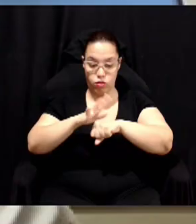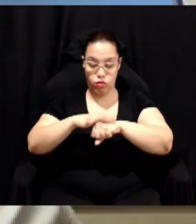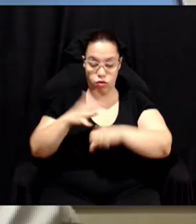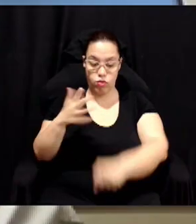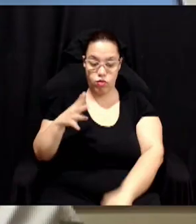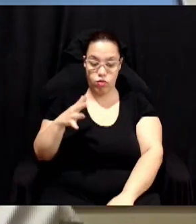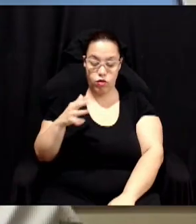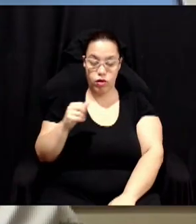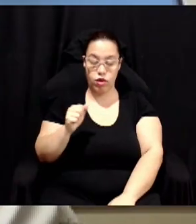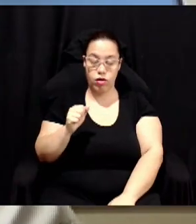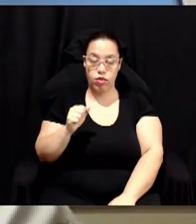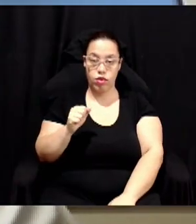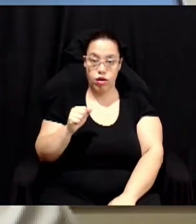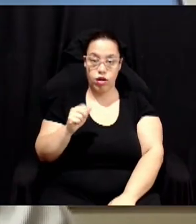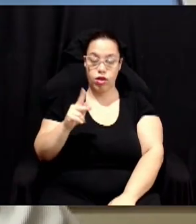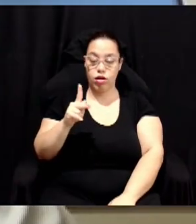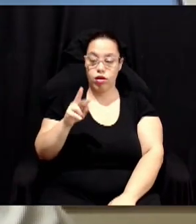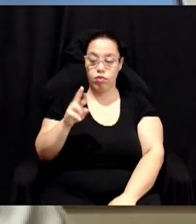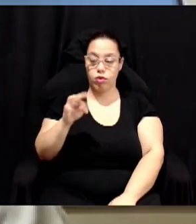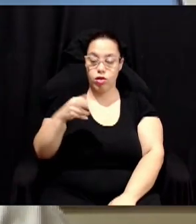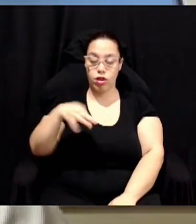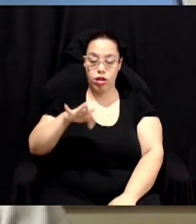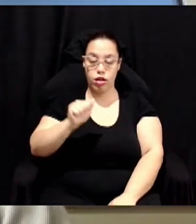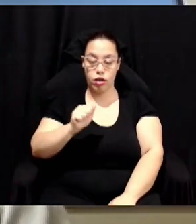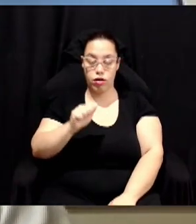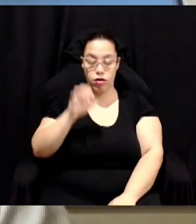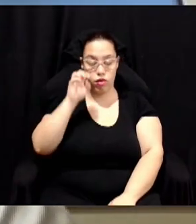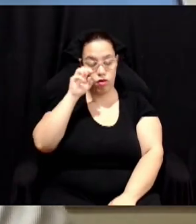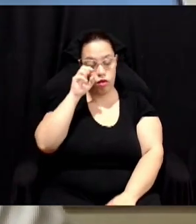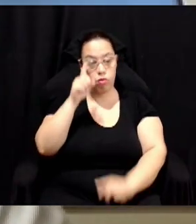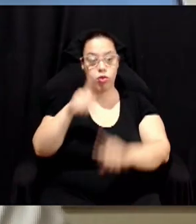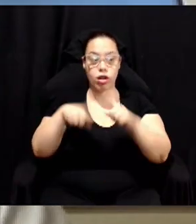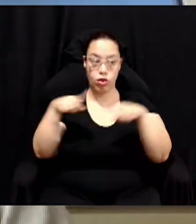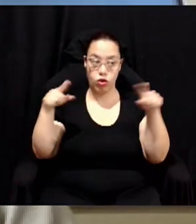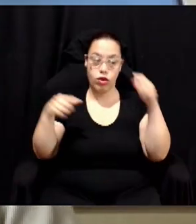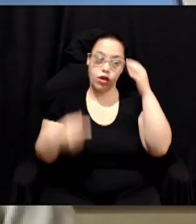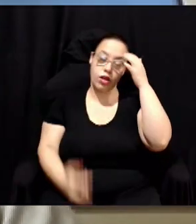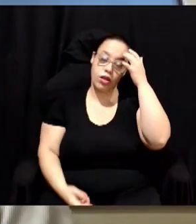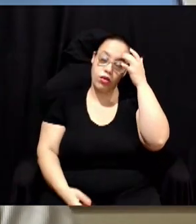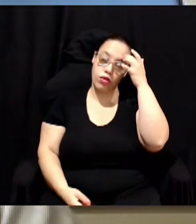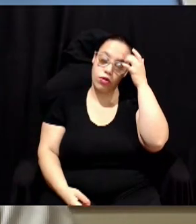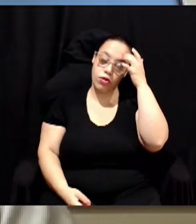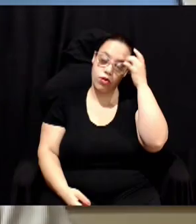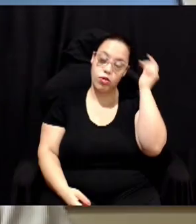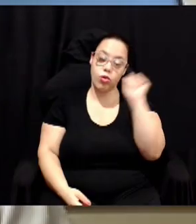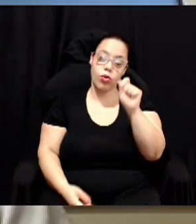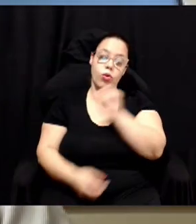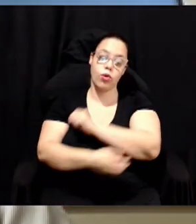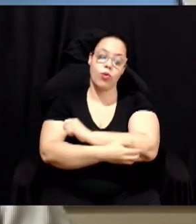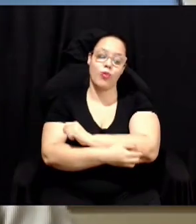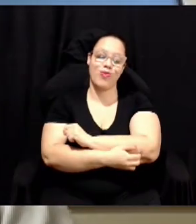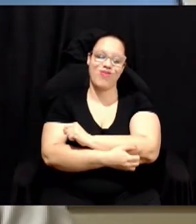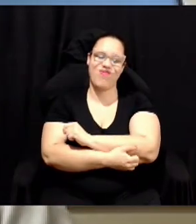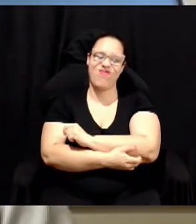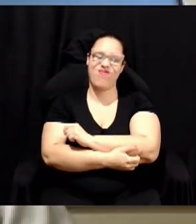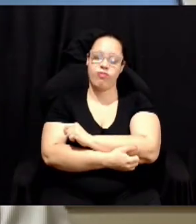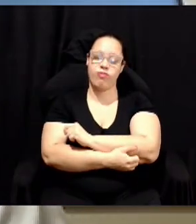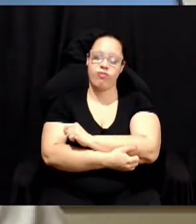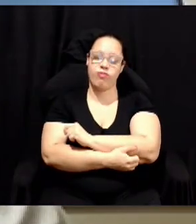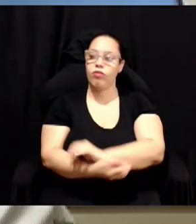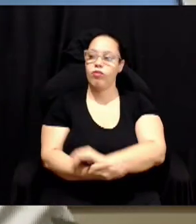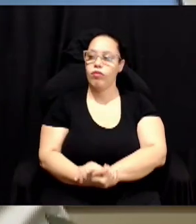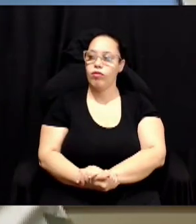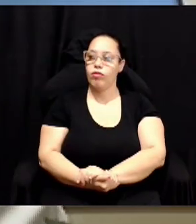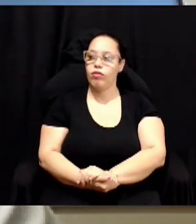proteína. E por isso ela é tão diversificada. O que causa a